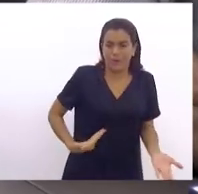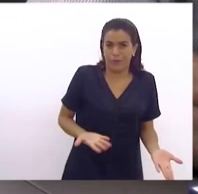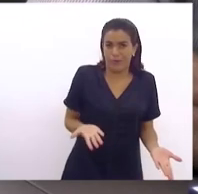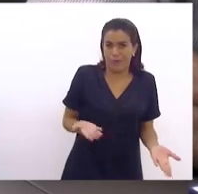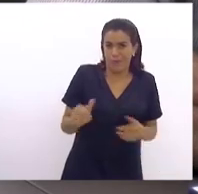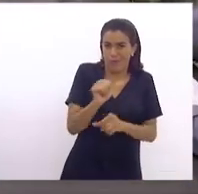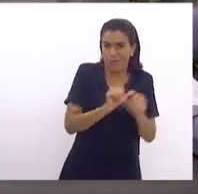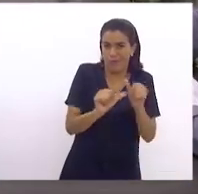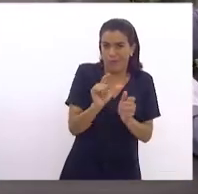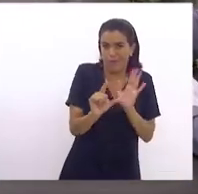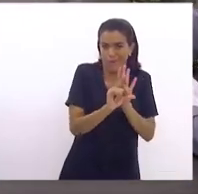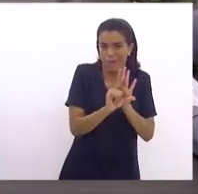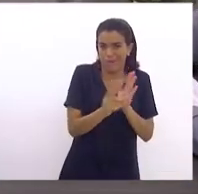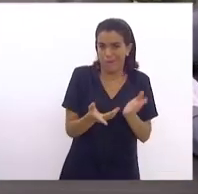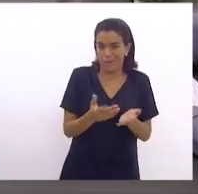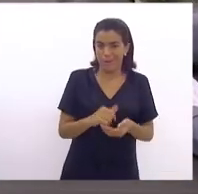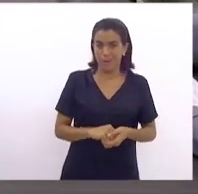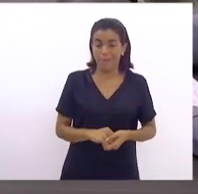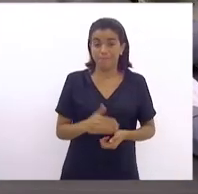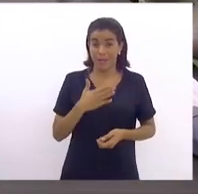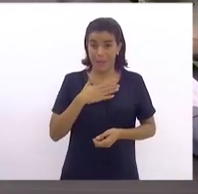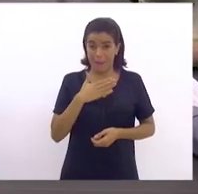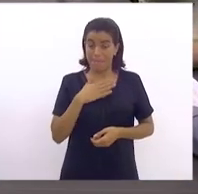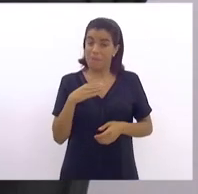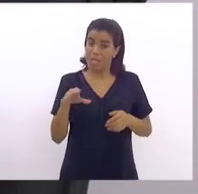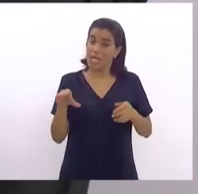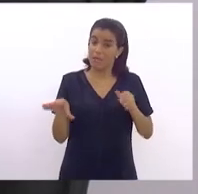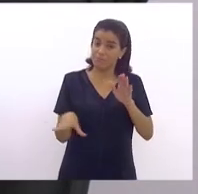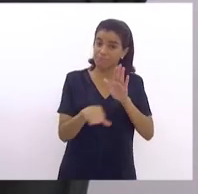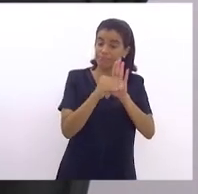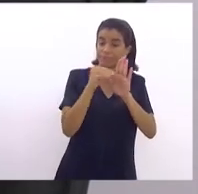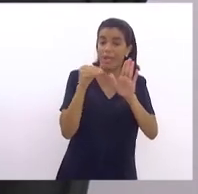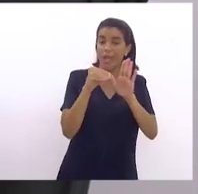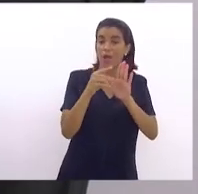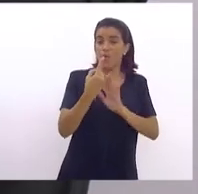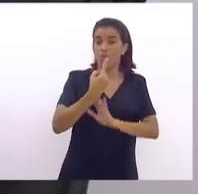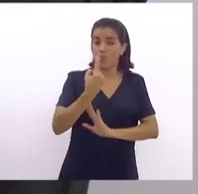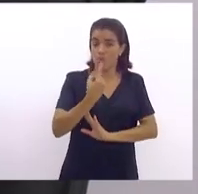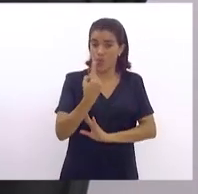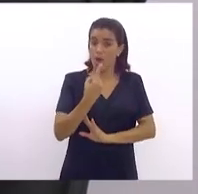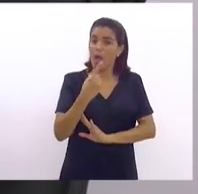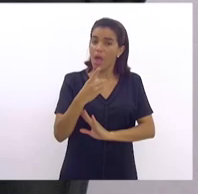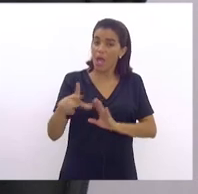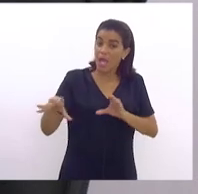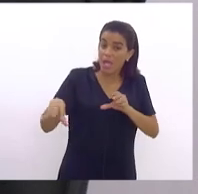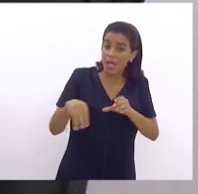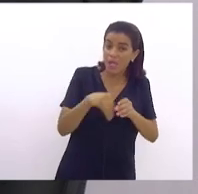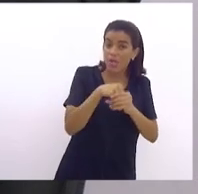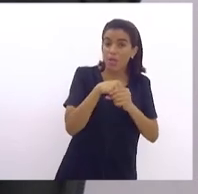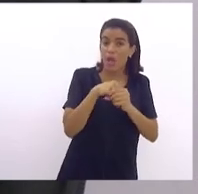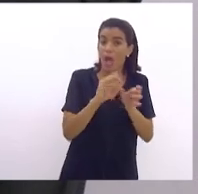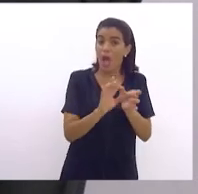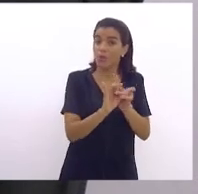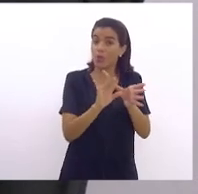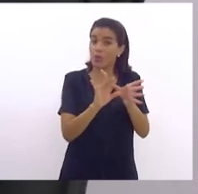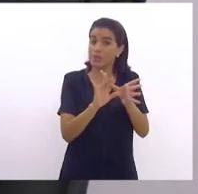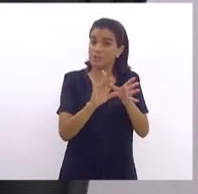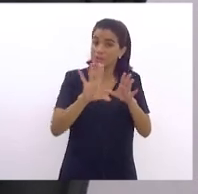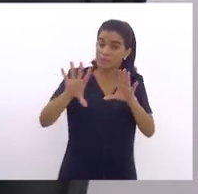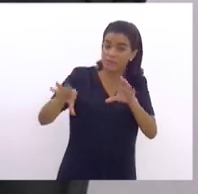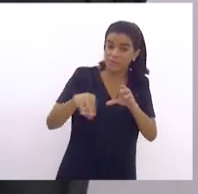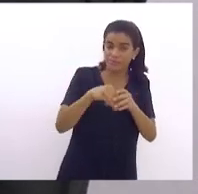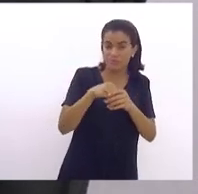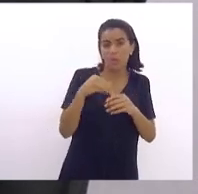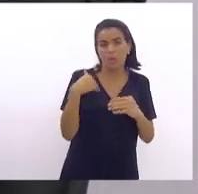claro. a minha emenda número 1 é nesse sentido. Autoriza o Poder Executivo a incluir no rol de beneficiários, autoriza a fazer algo.